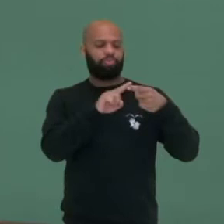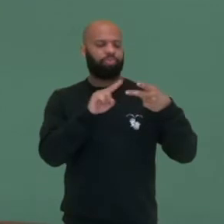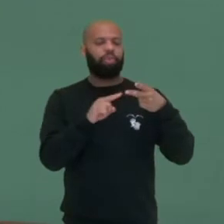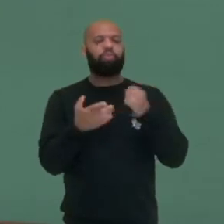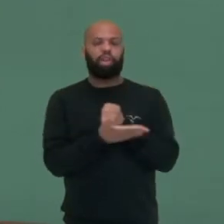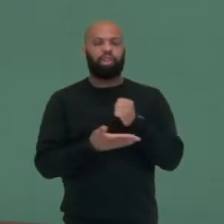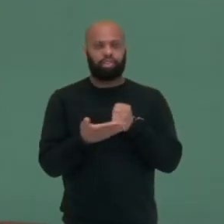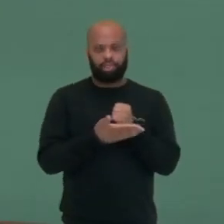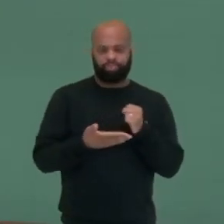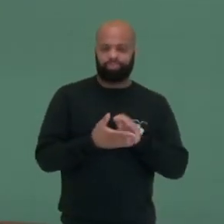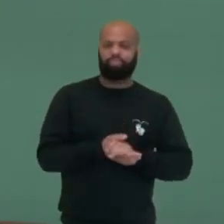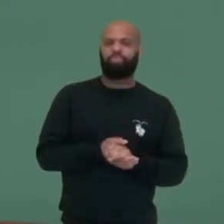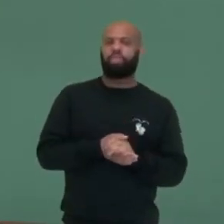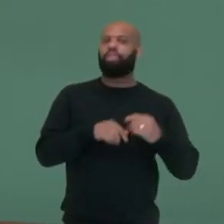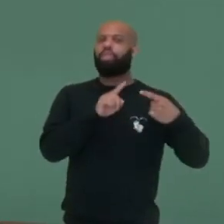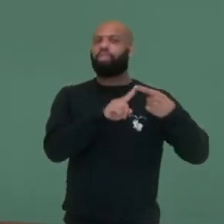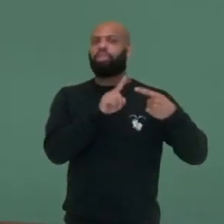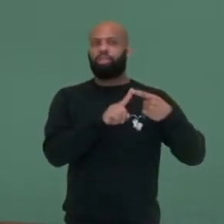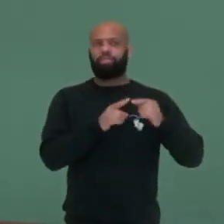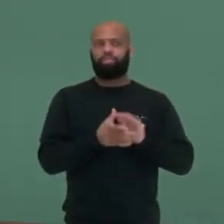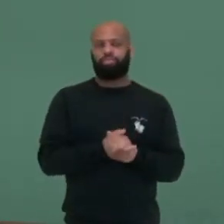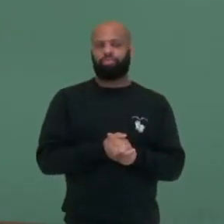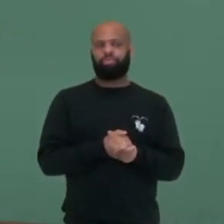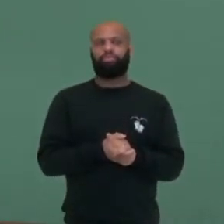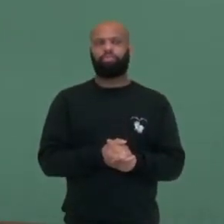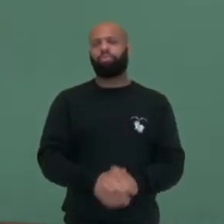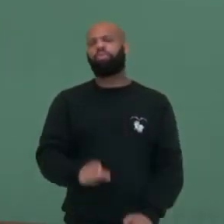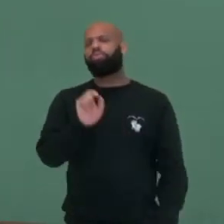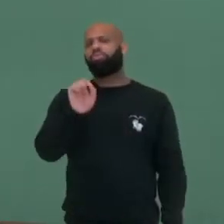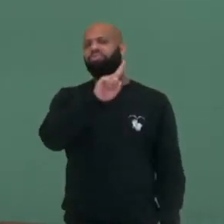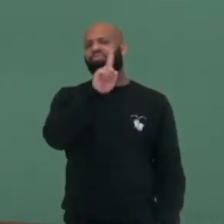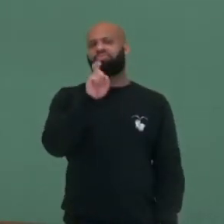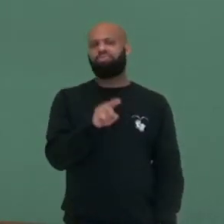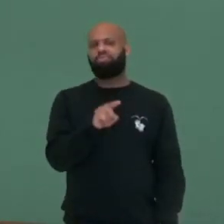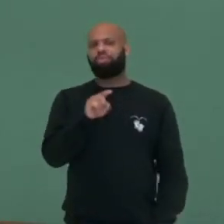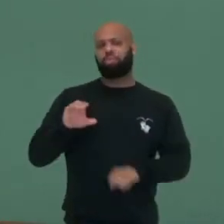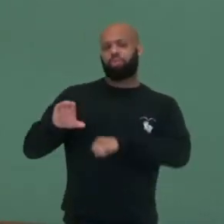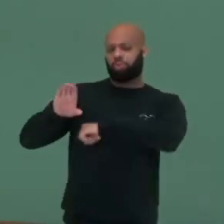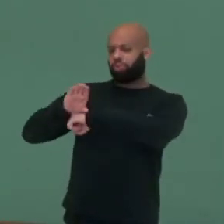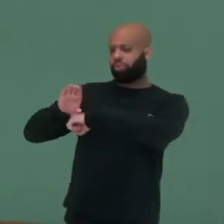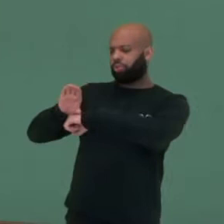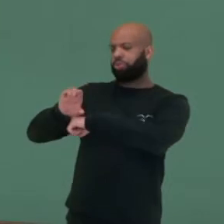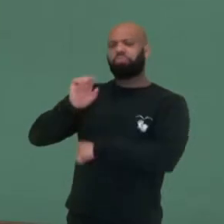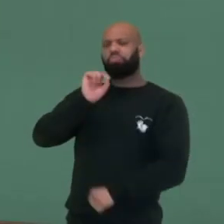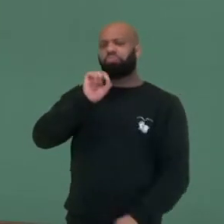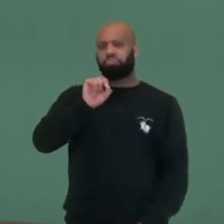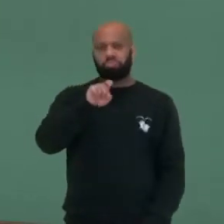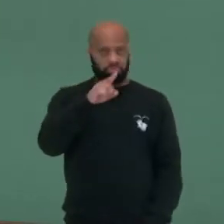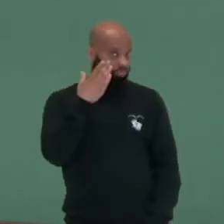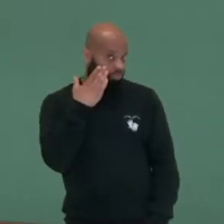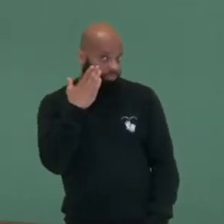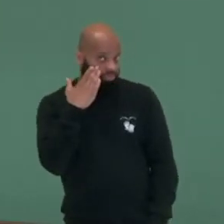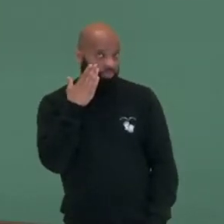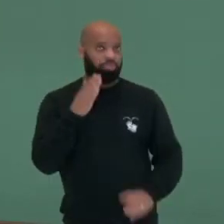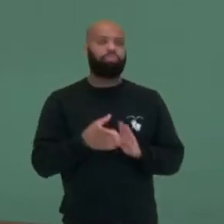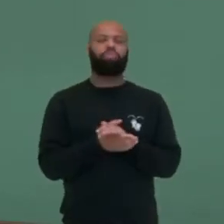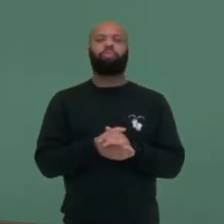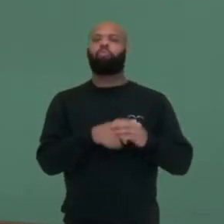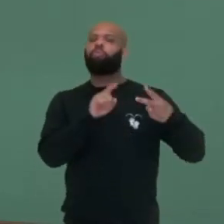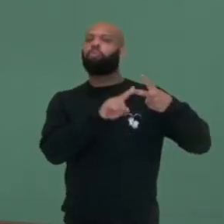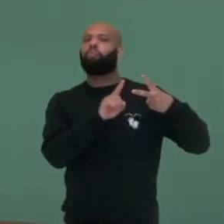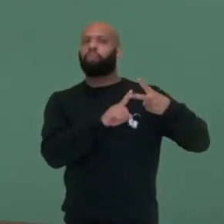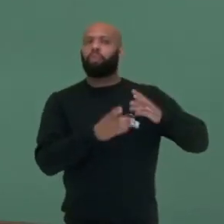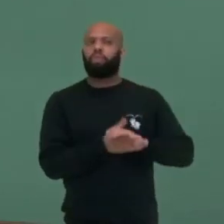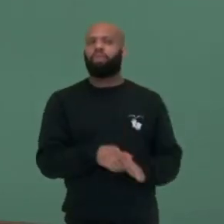nessa conversa. Primeiro, óbvio, o que é uma Constituição? Você sabe? Segunda